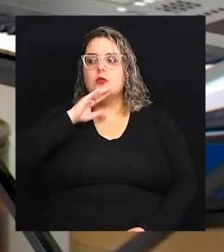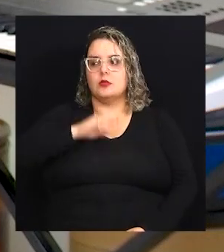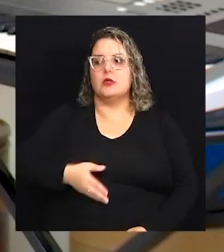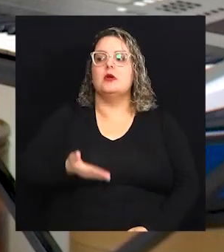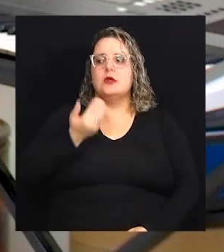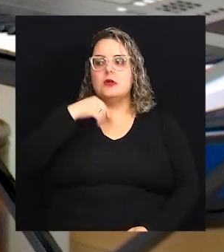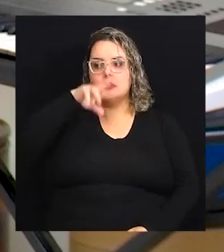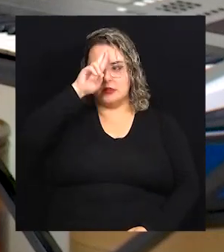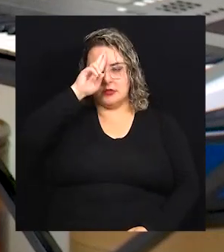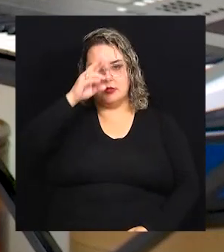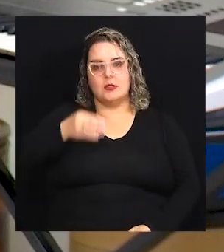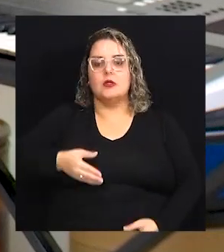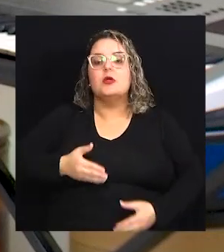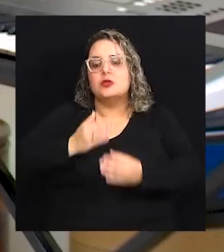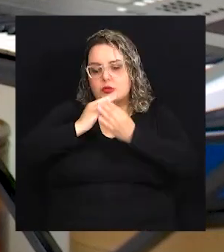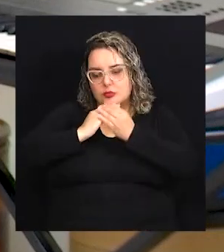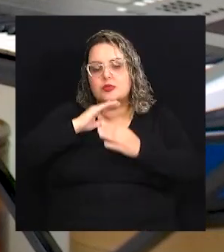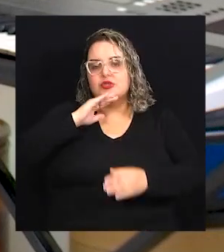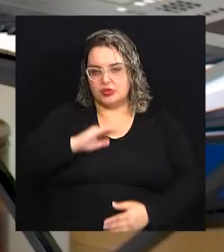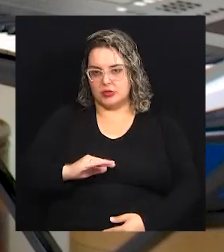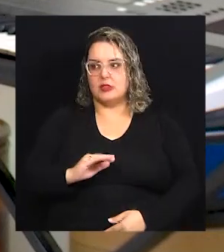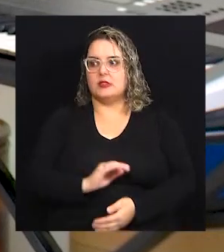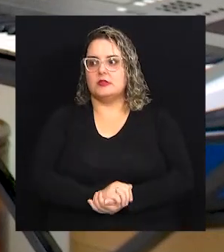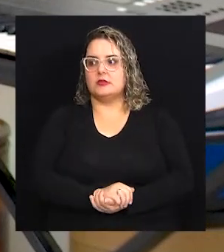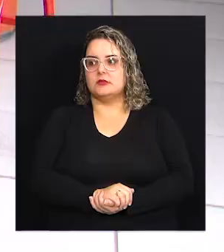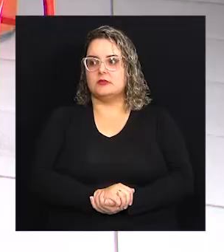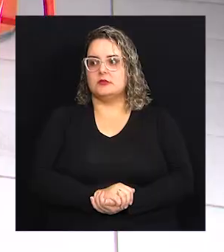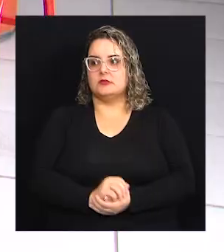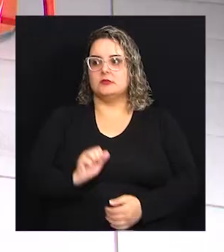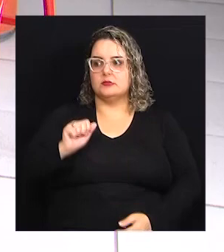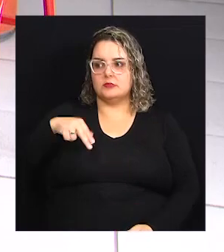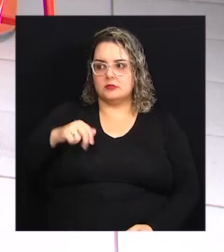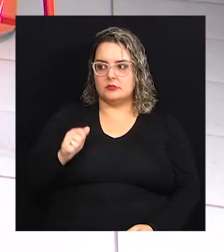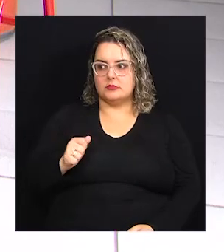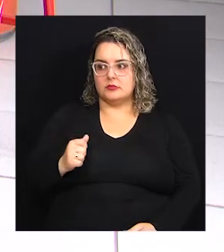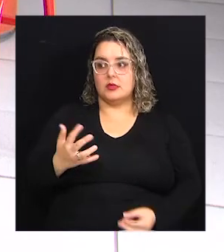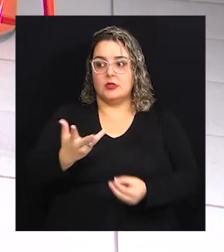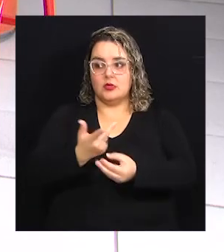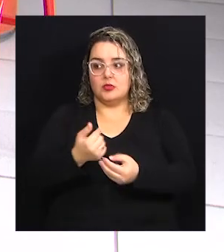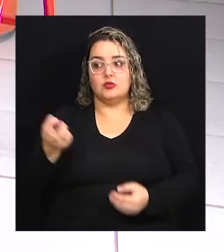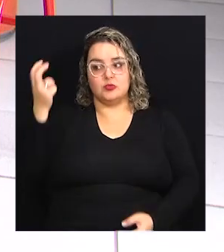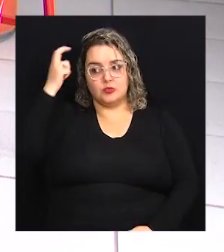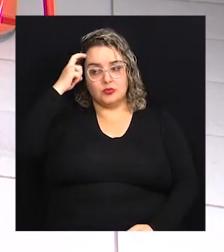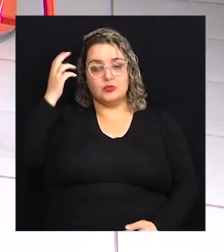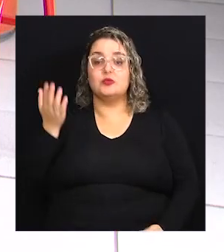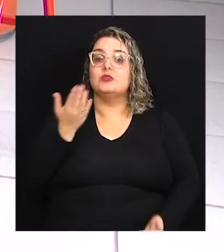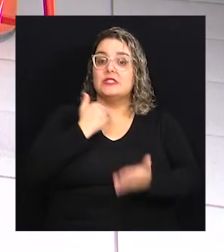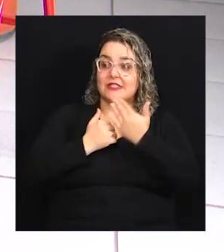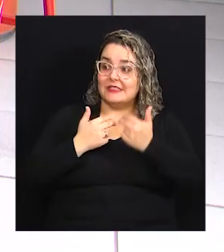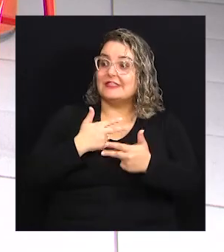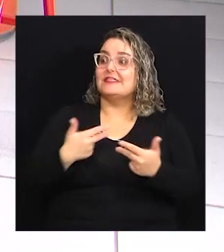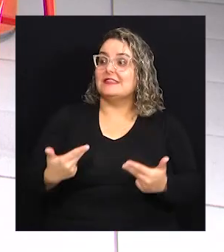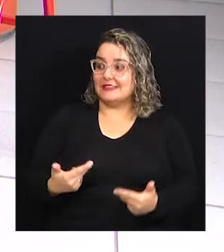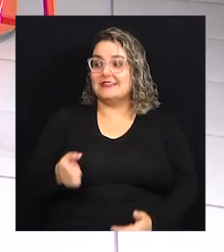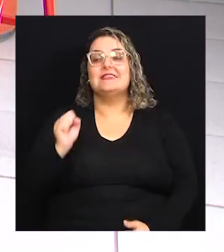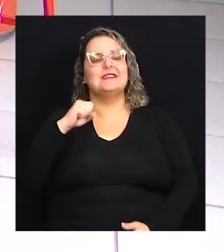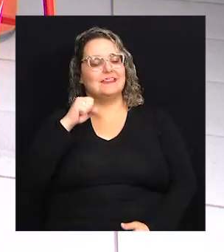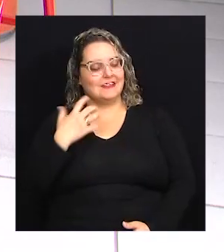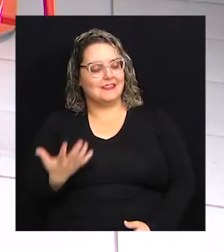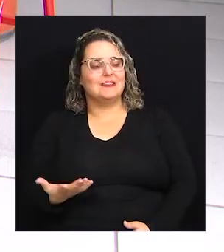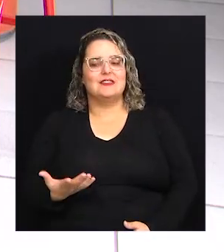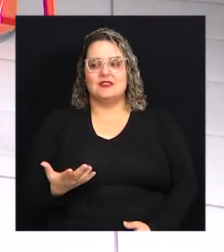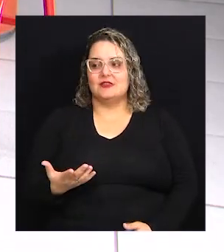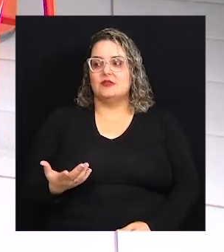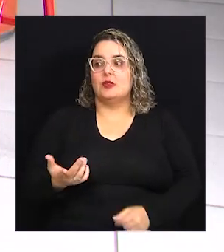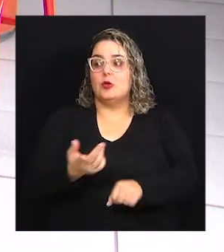almoço, e à tarde é o almoço e o lanche da tarde. Ana garante arte, garante cultura, garante